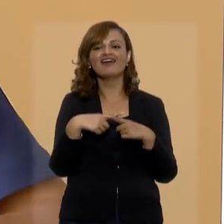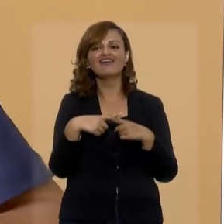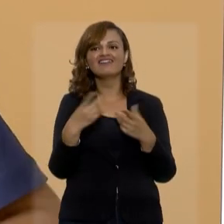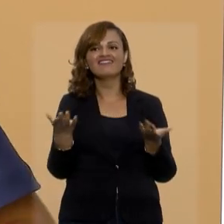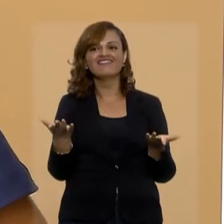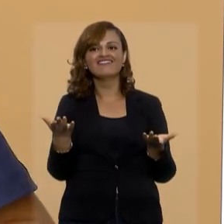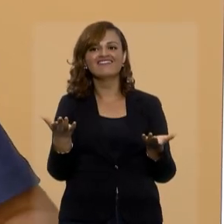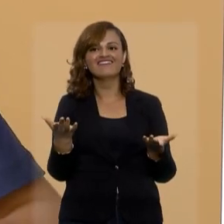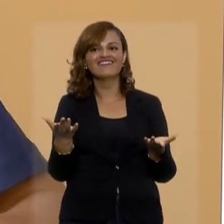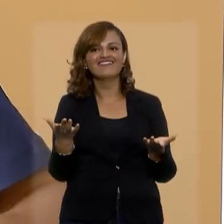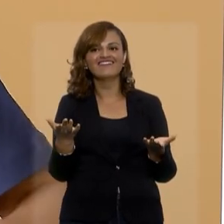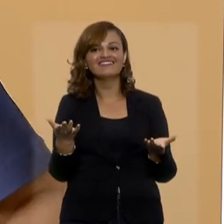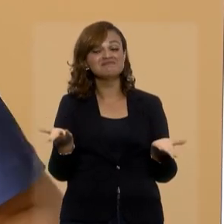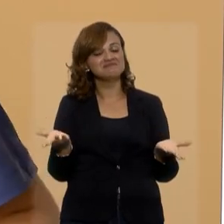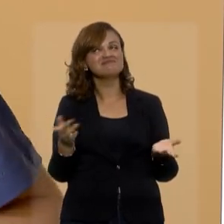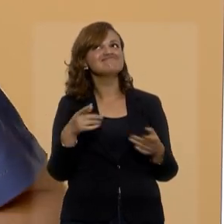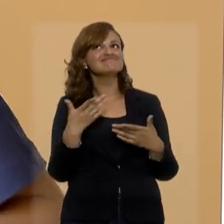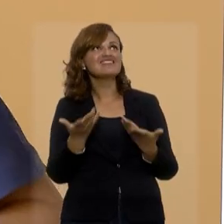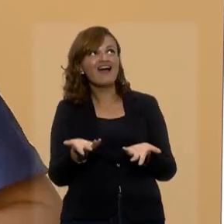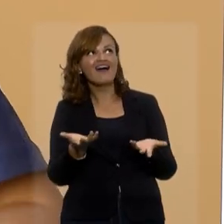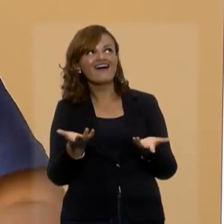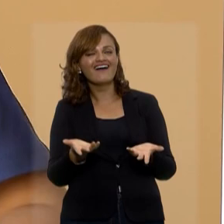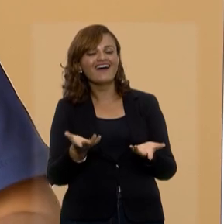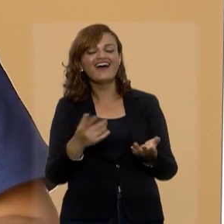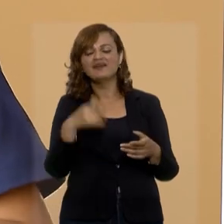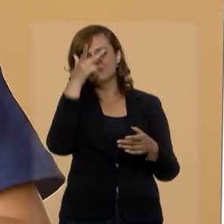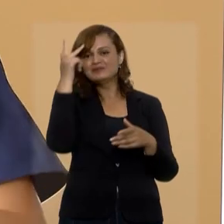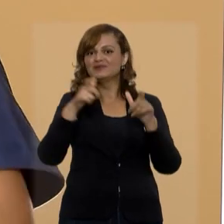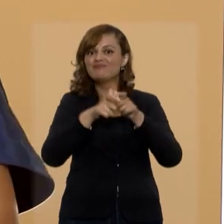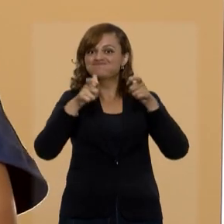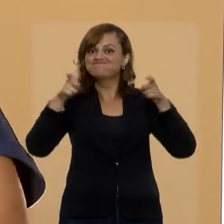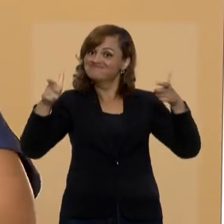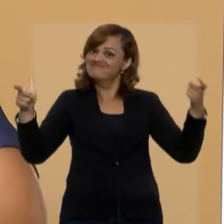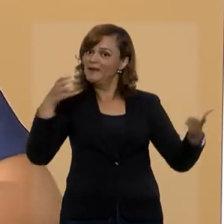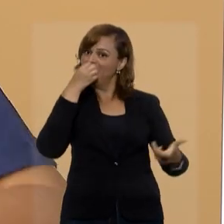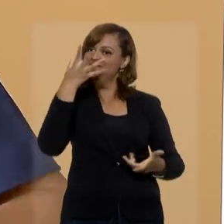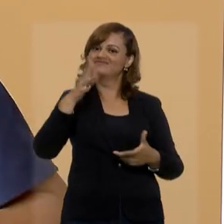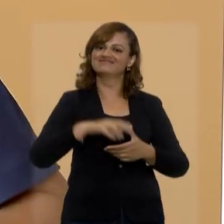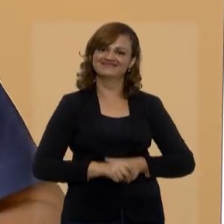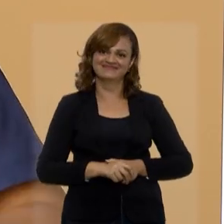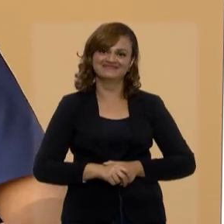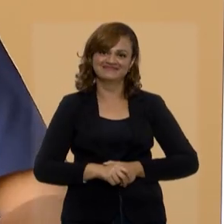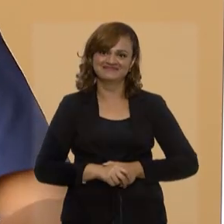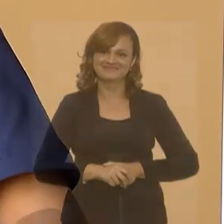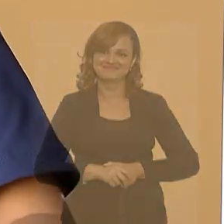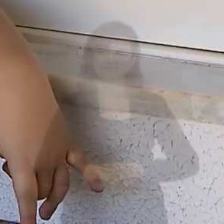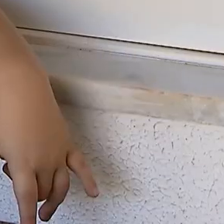Por quê? Porque aí tem mais pessoas.